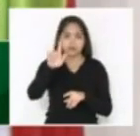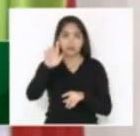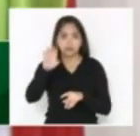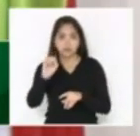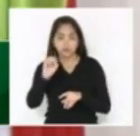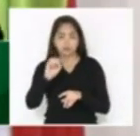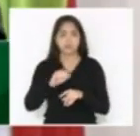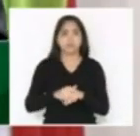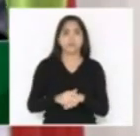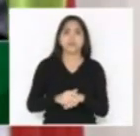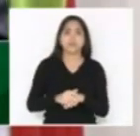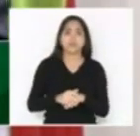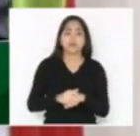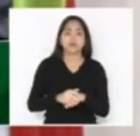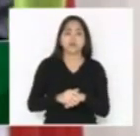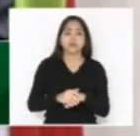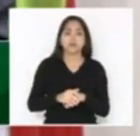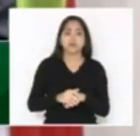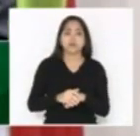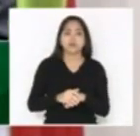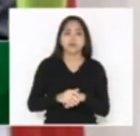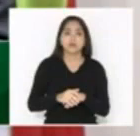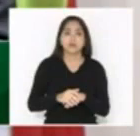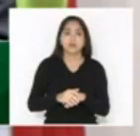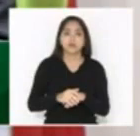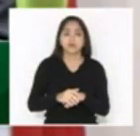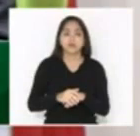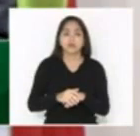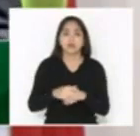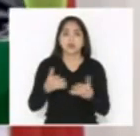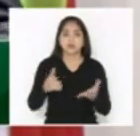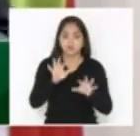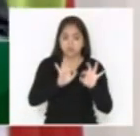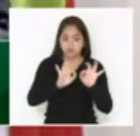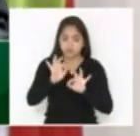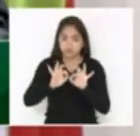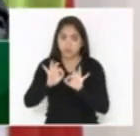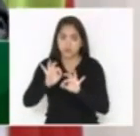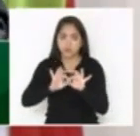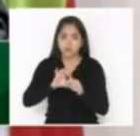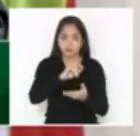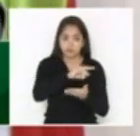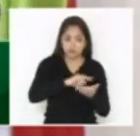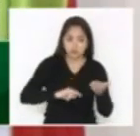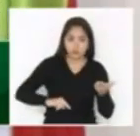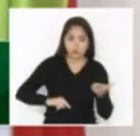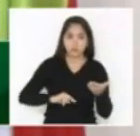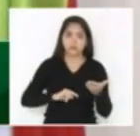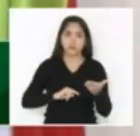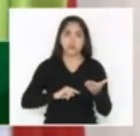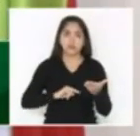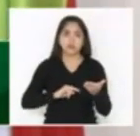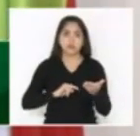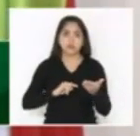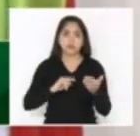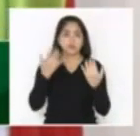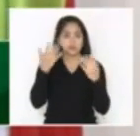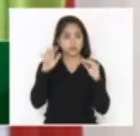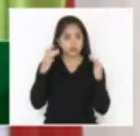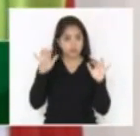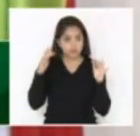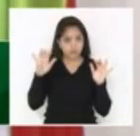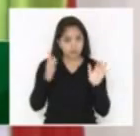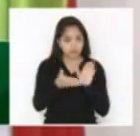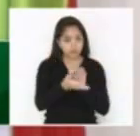nós propusemos uma moção de aplauso ao trabalho executado por esses